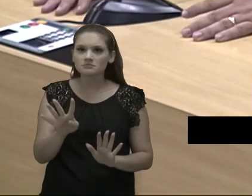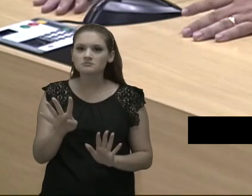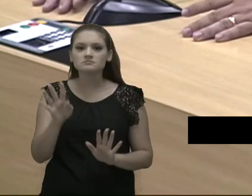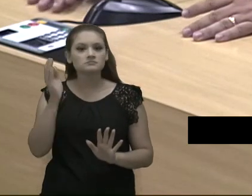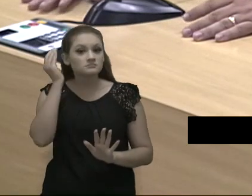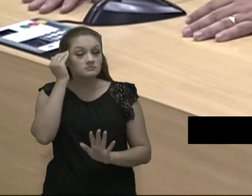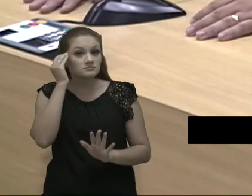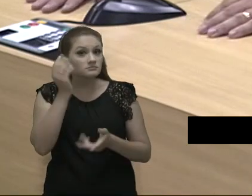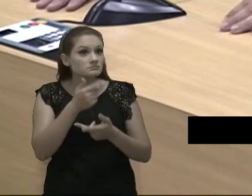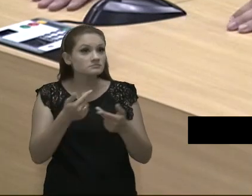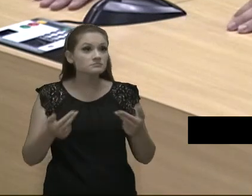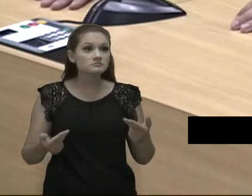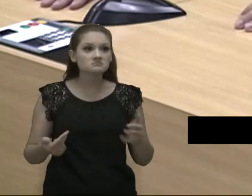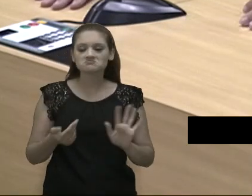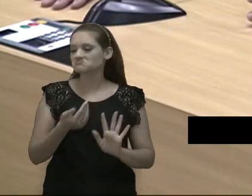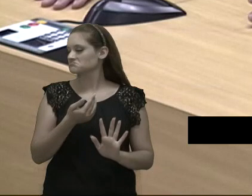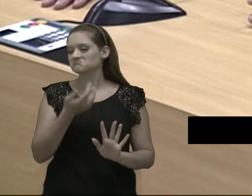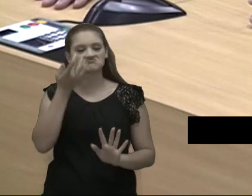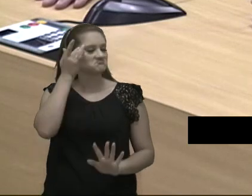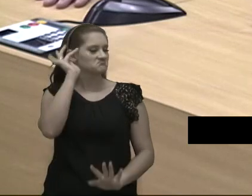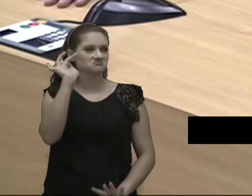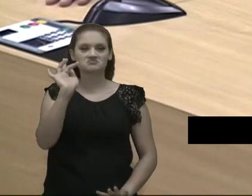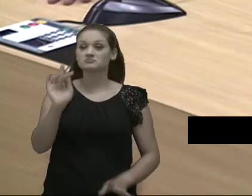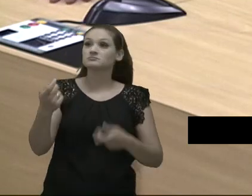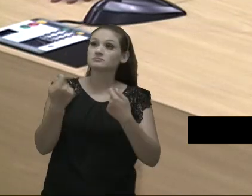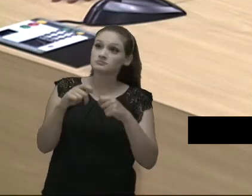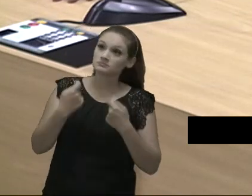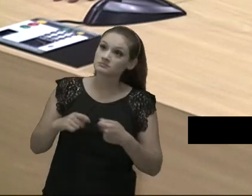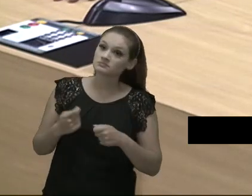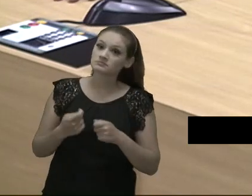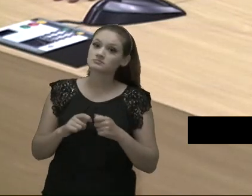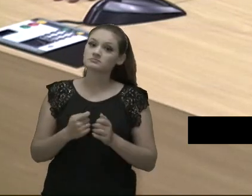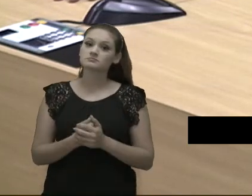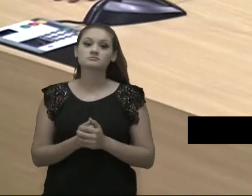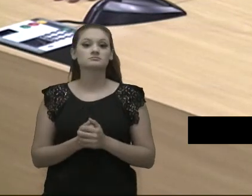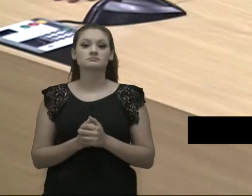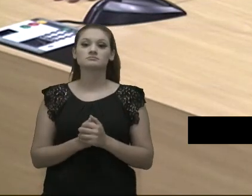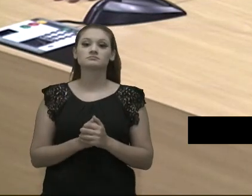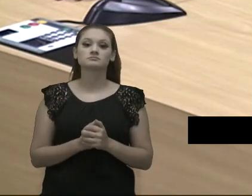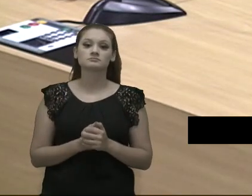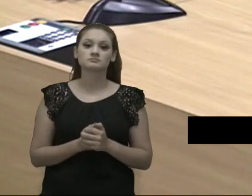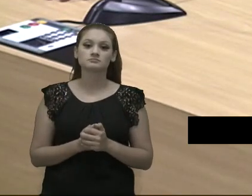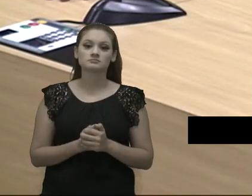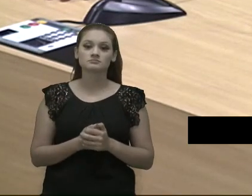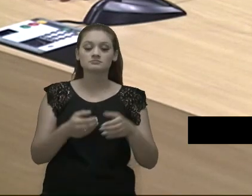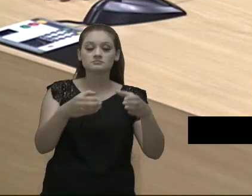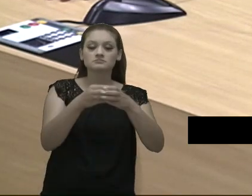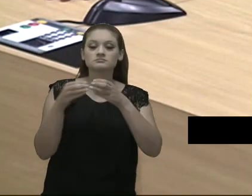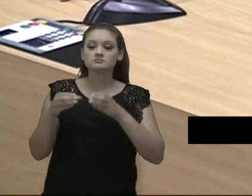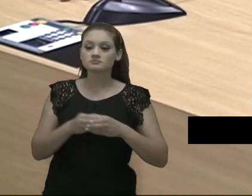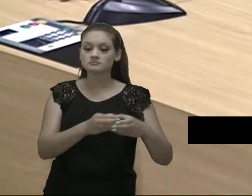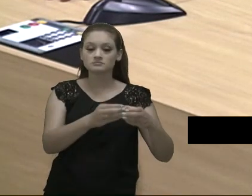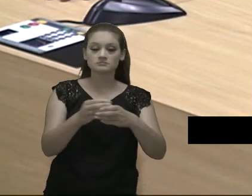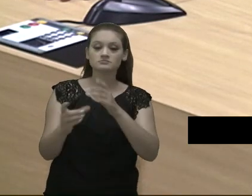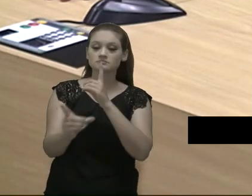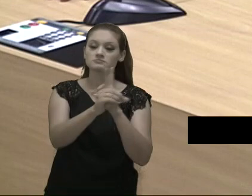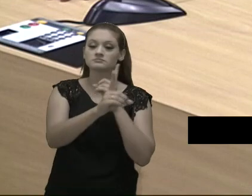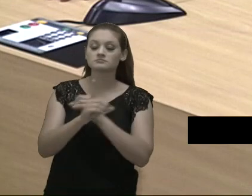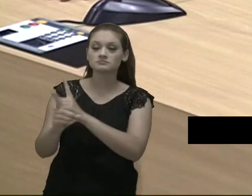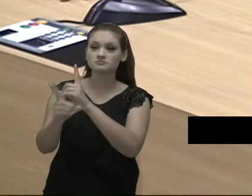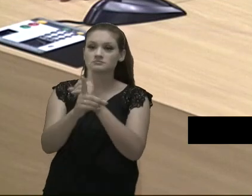sabe de alguma coisa ou o senhor desconhece? Eu não sei. Eu preciso pegar o corpo clínico, uma